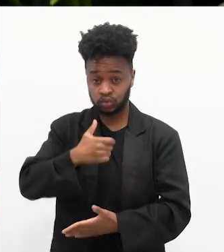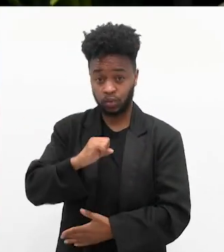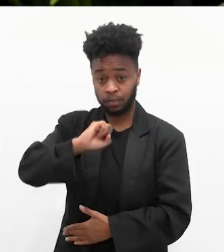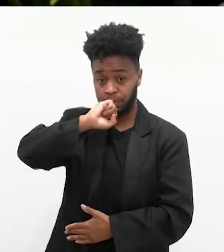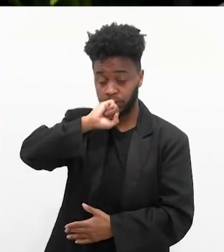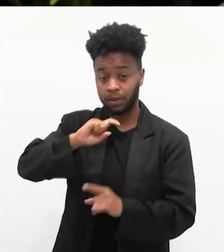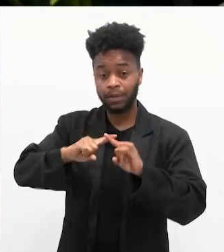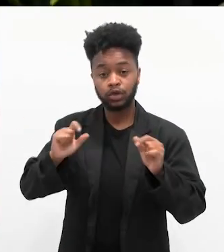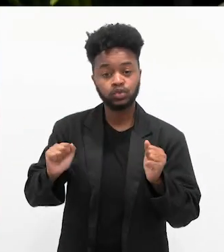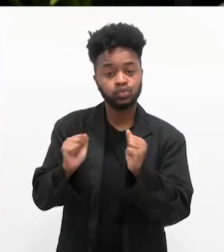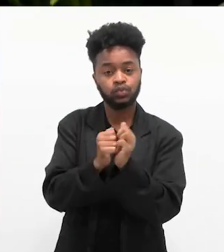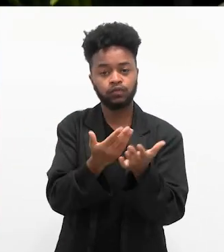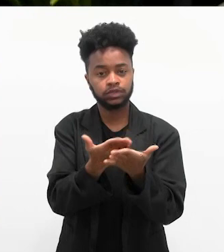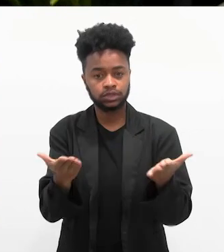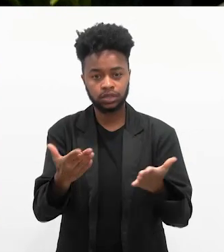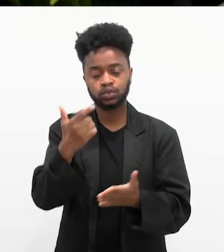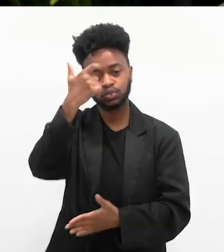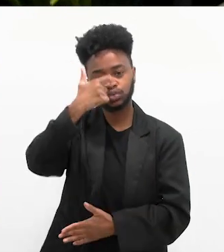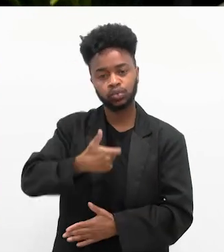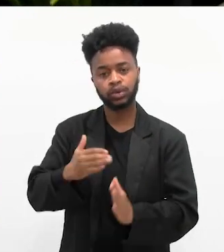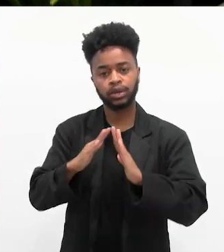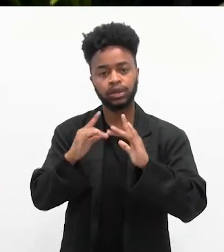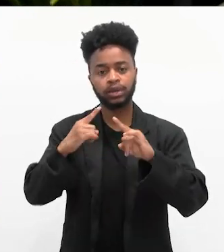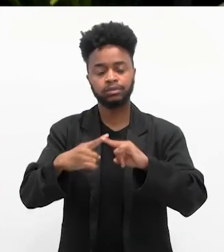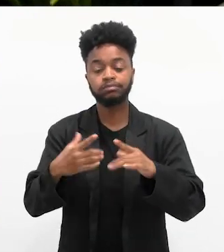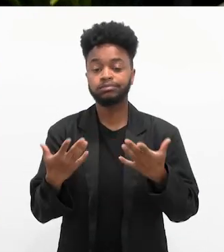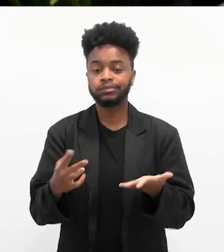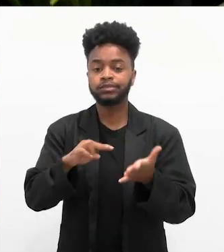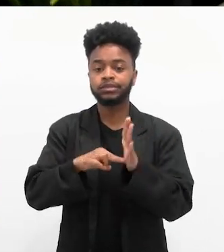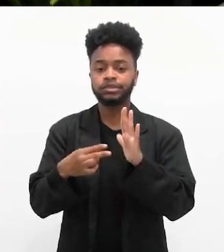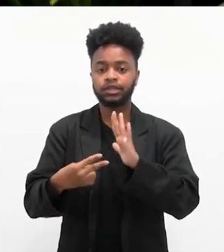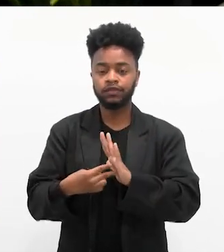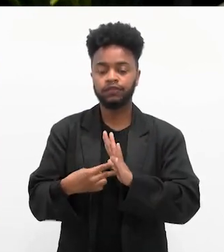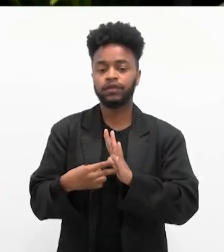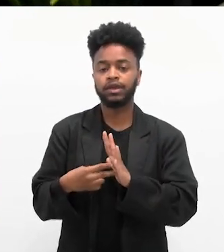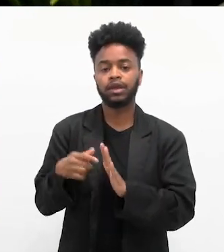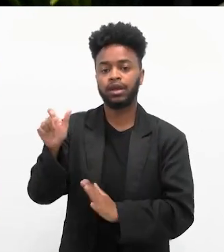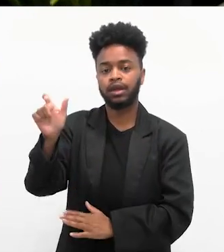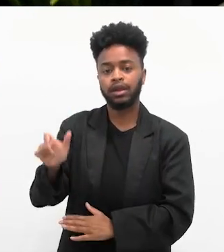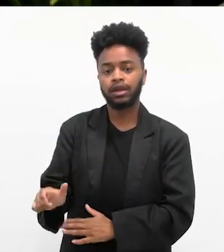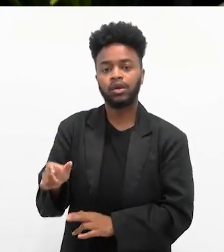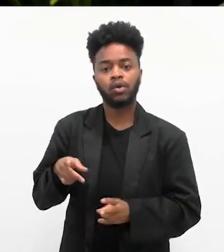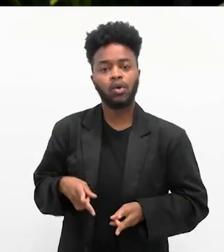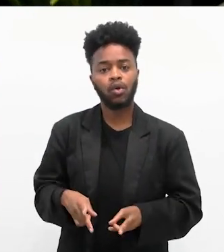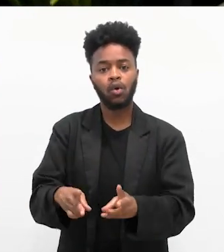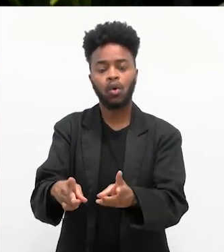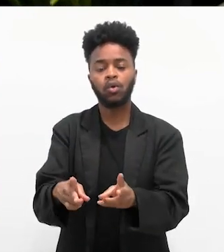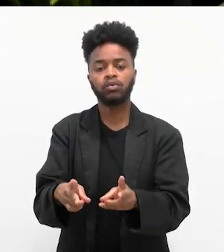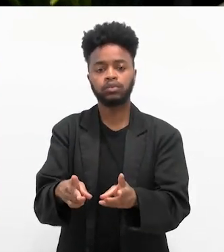bispo, mas convosco sou igreja. Então isso demonstra que ele de algum modo vai